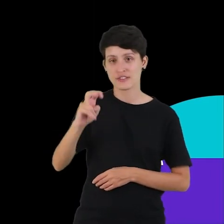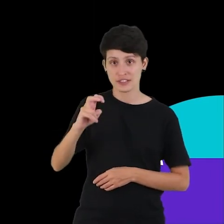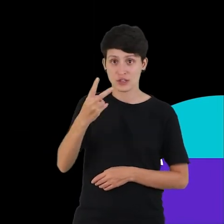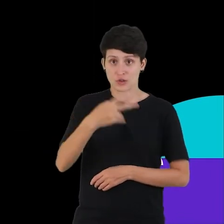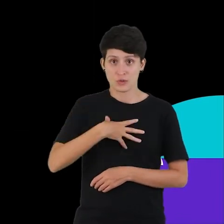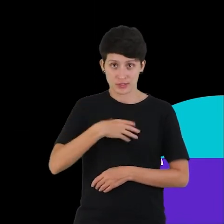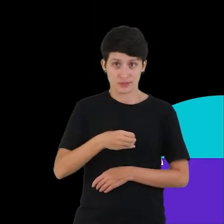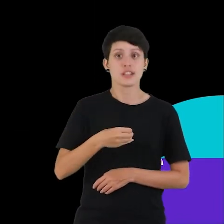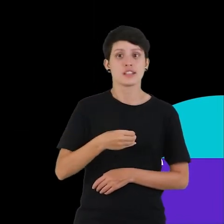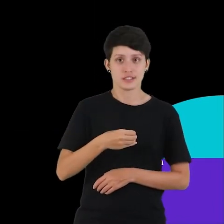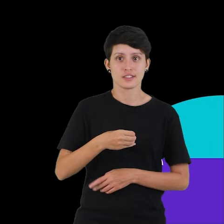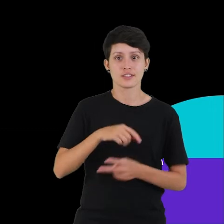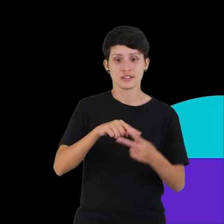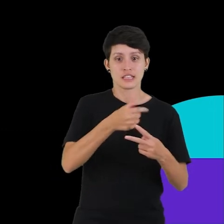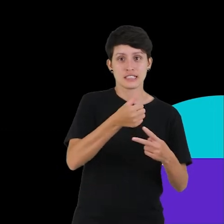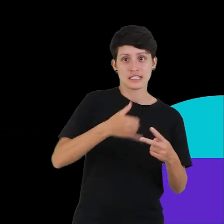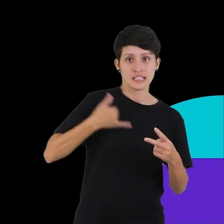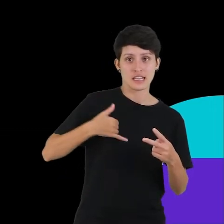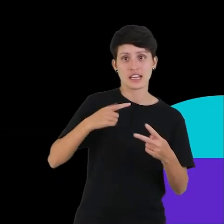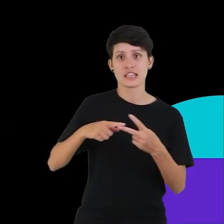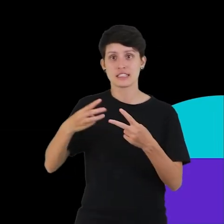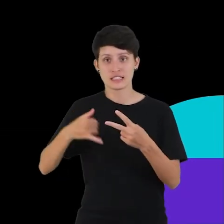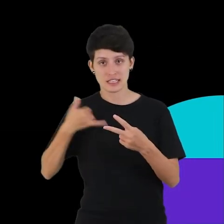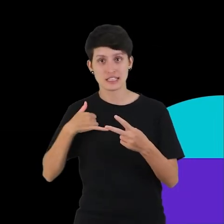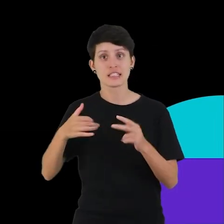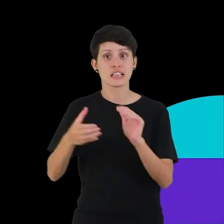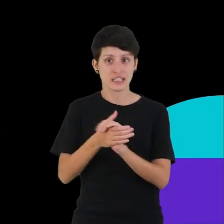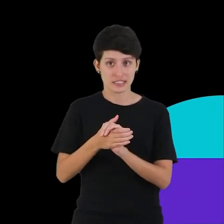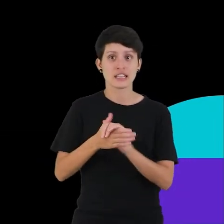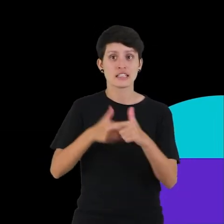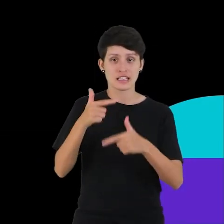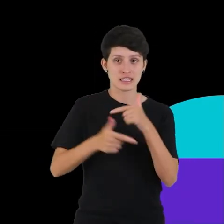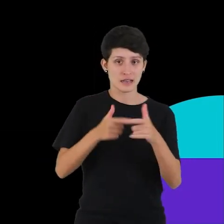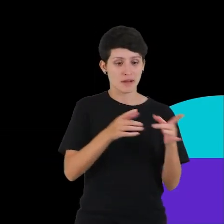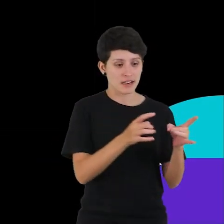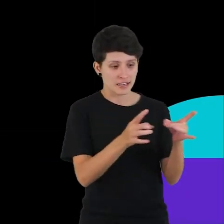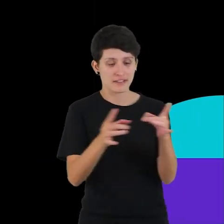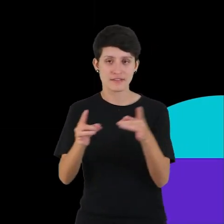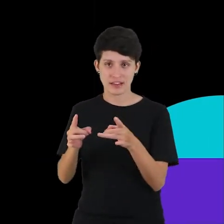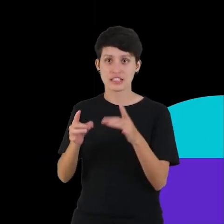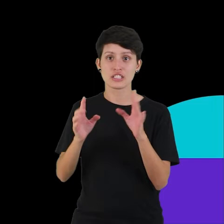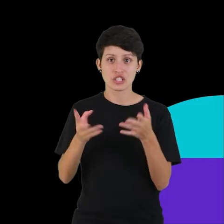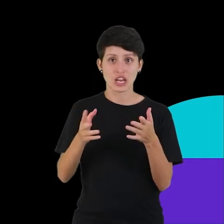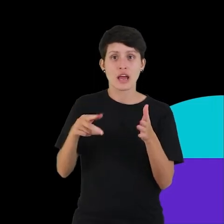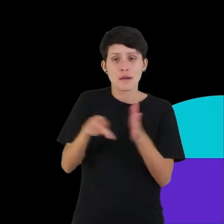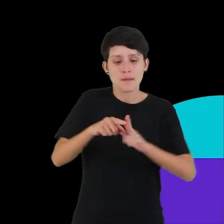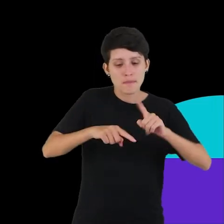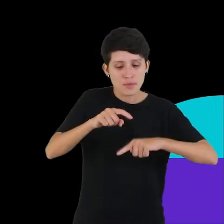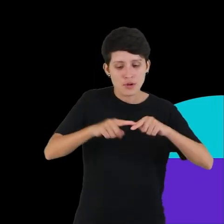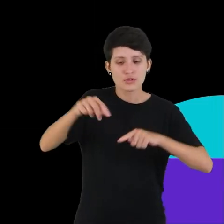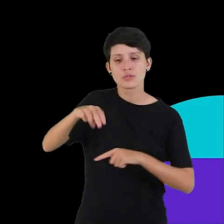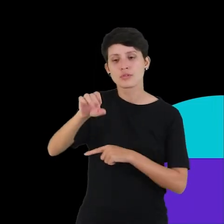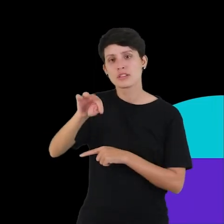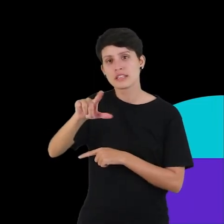mãe, a avó e a irmã. Kate, como é chamada, tem 25 anos, 2 filhas, uma de 6 e